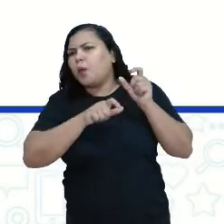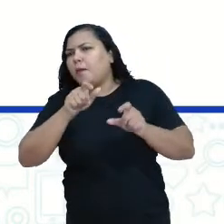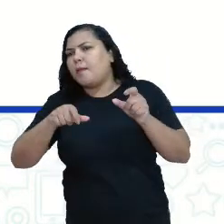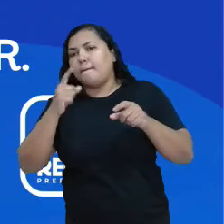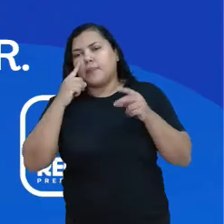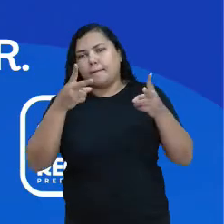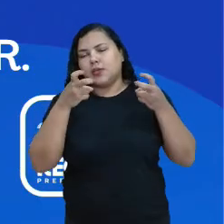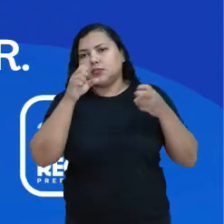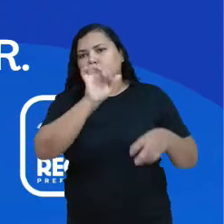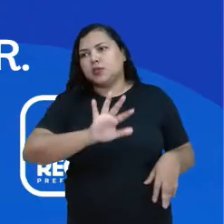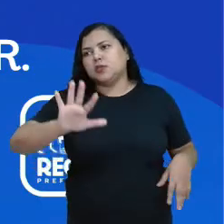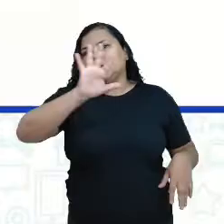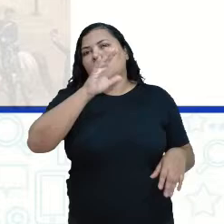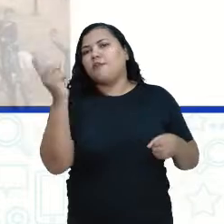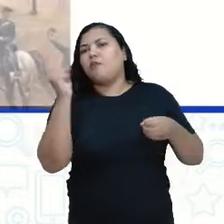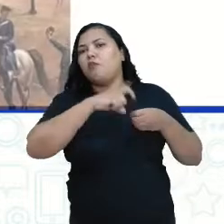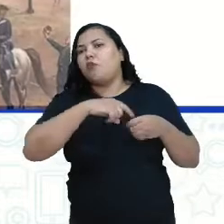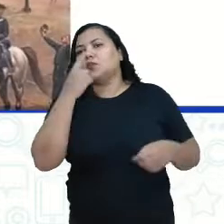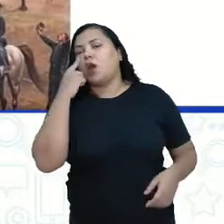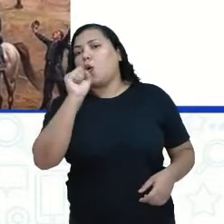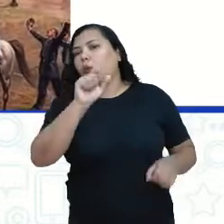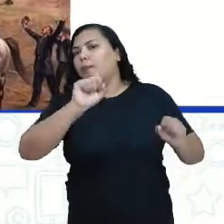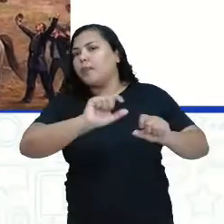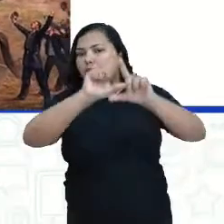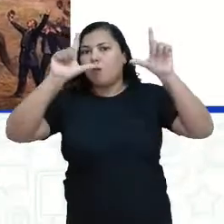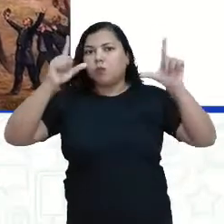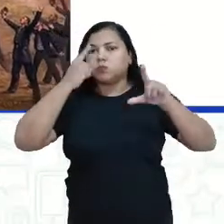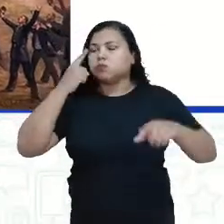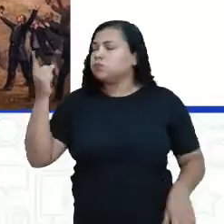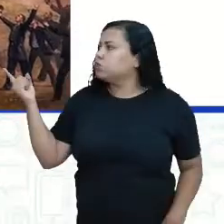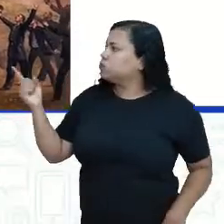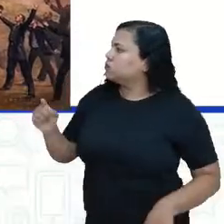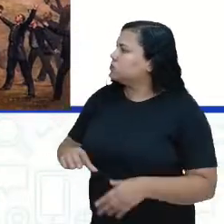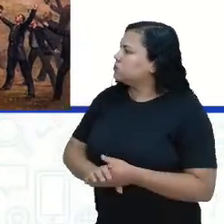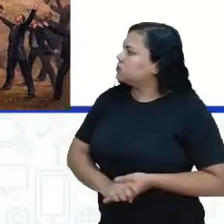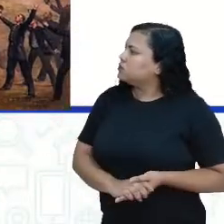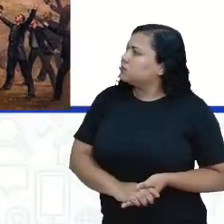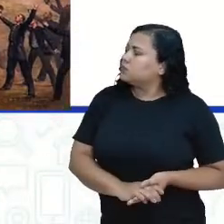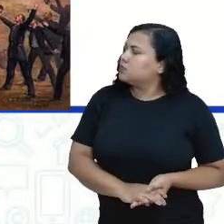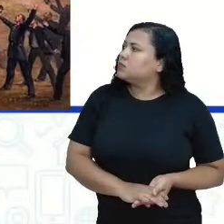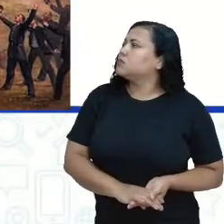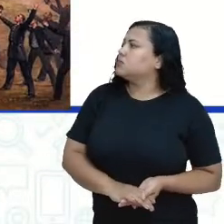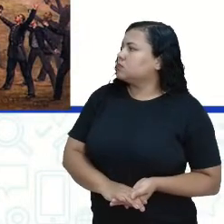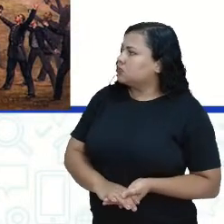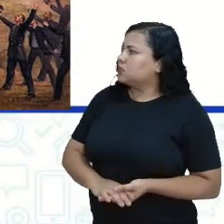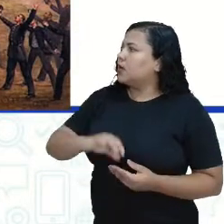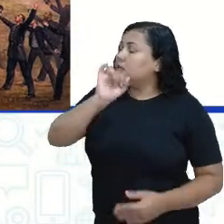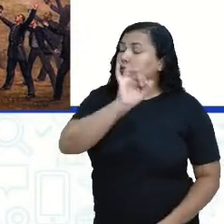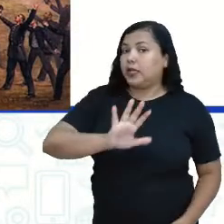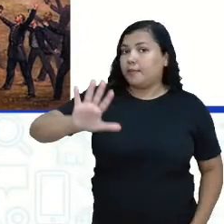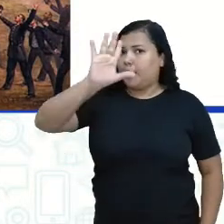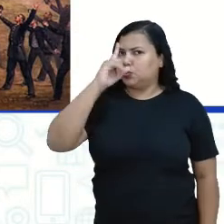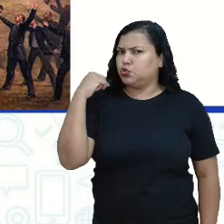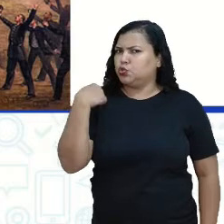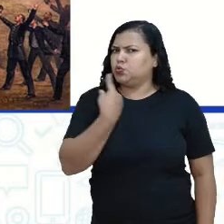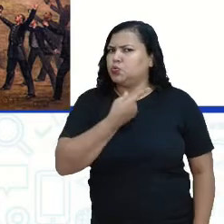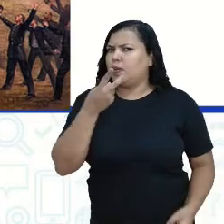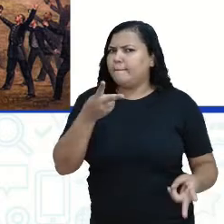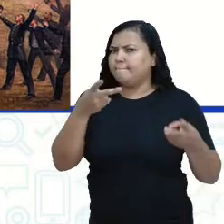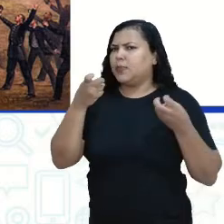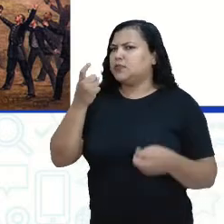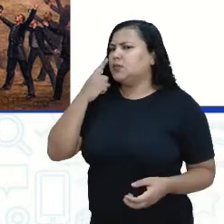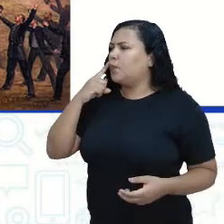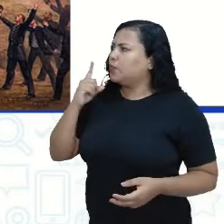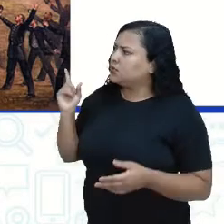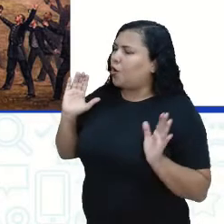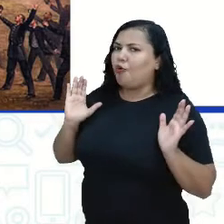vou voltar para a imagem ela mais ampliada, aqui, ó, vamos voltar. Toda a imagem, quando a gente observa, ela tem um